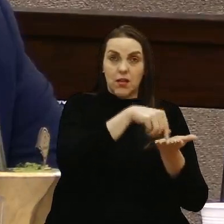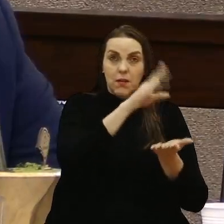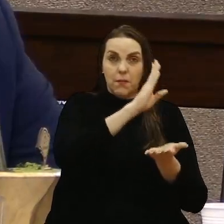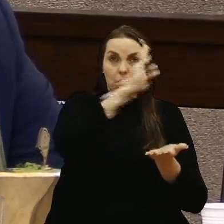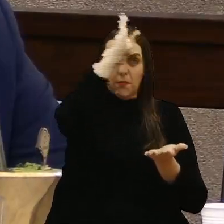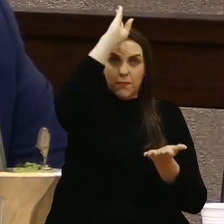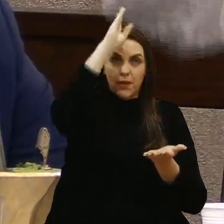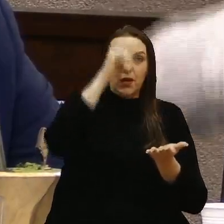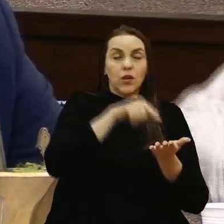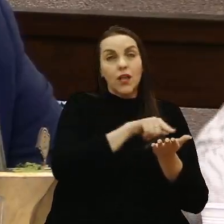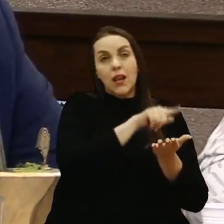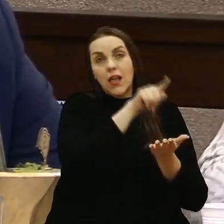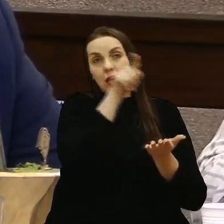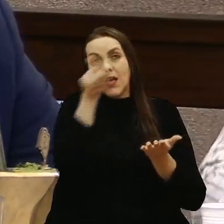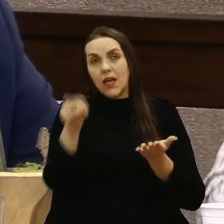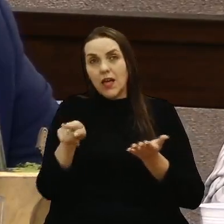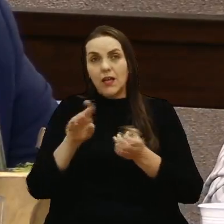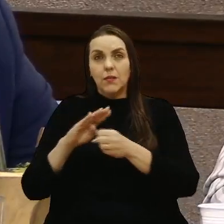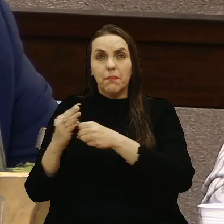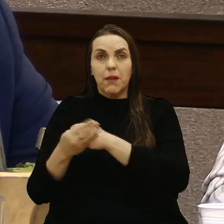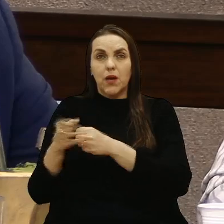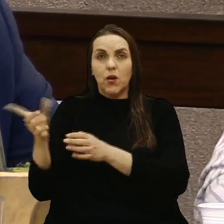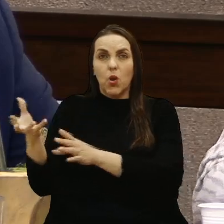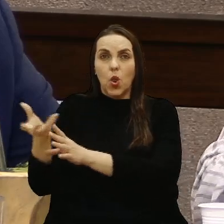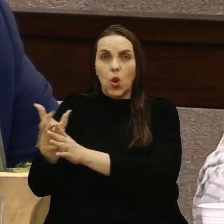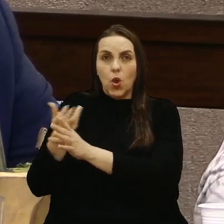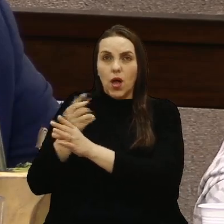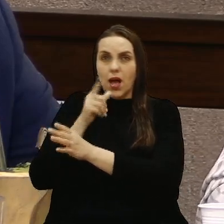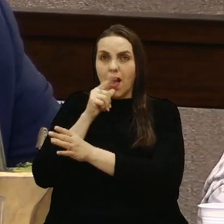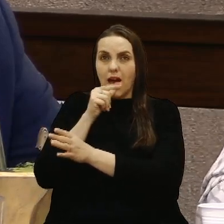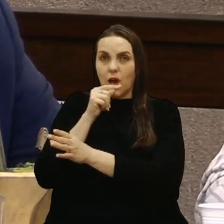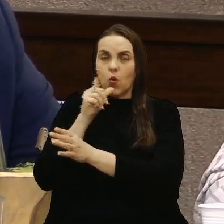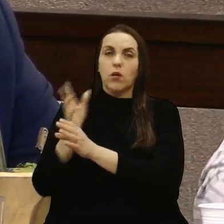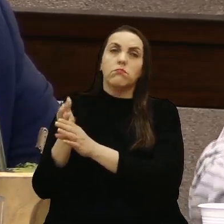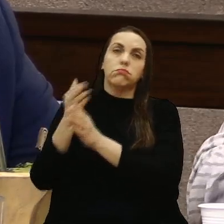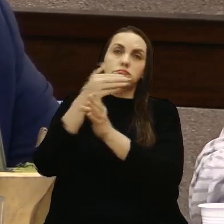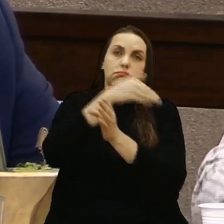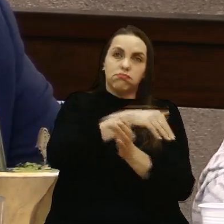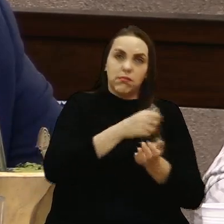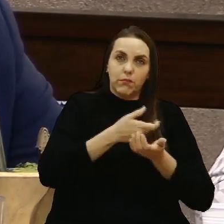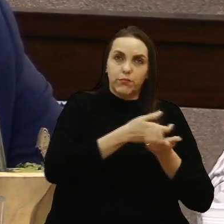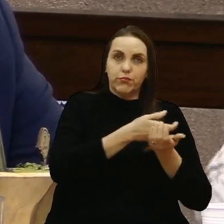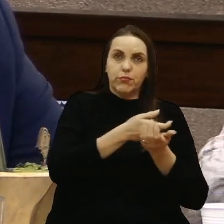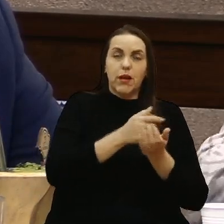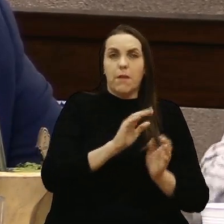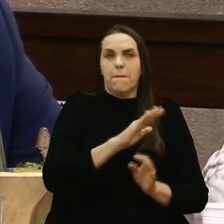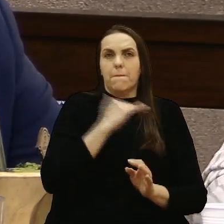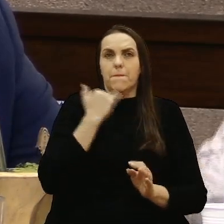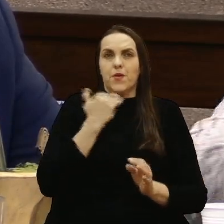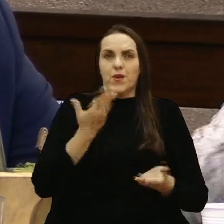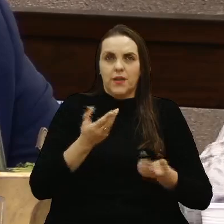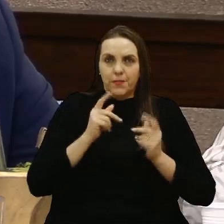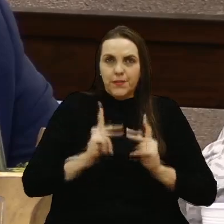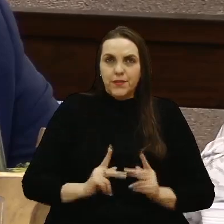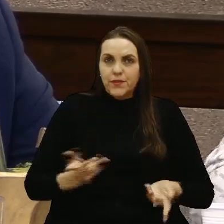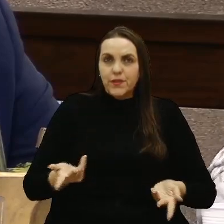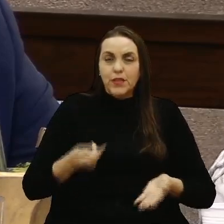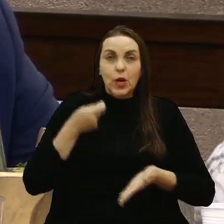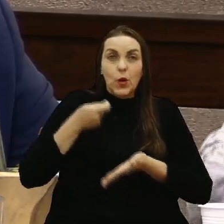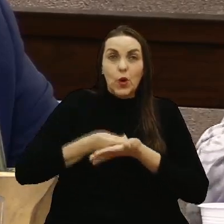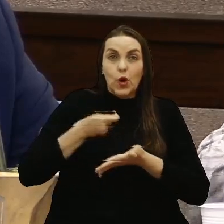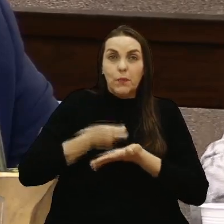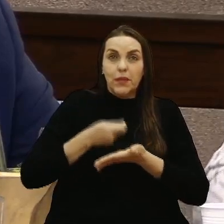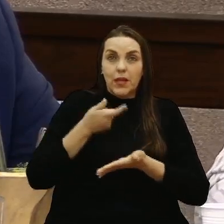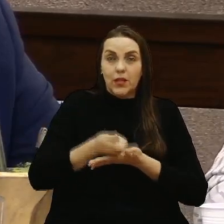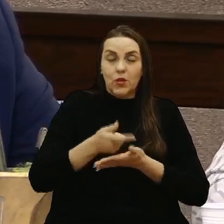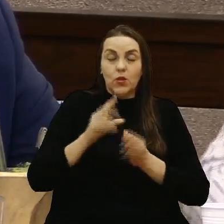outros bairros para coletar essa água. Com isso, a gente acaba perdendo vidas. E existe a obrigatoriedade